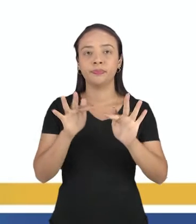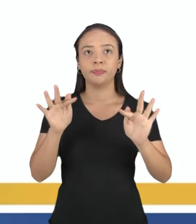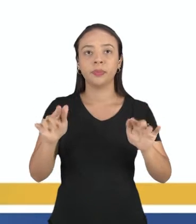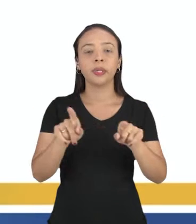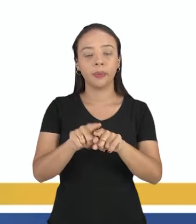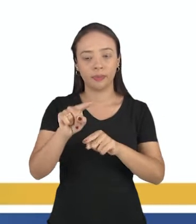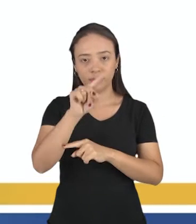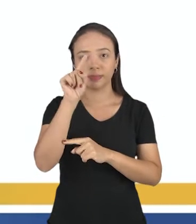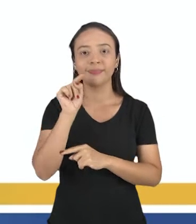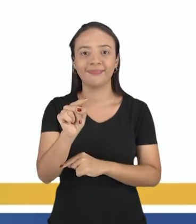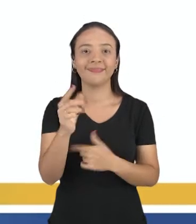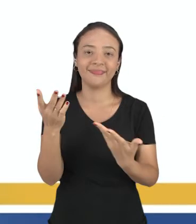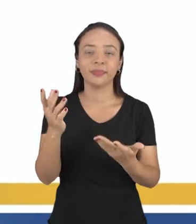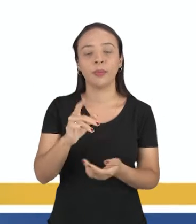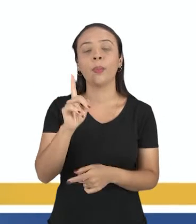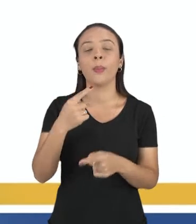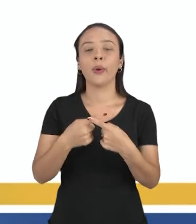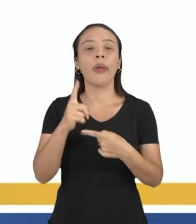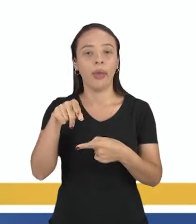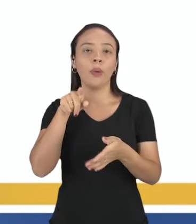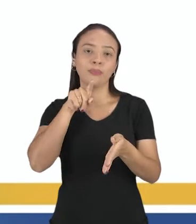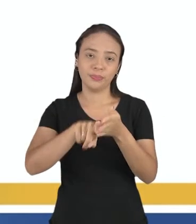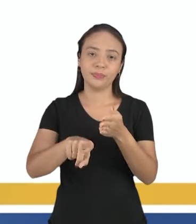ponto de interrogação. Claro, é uma pergunta.